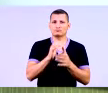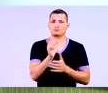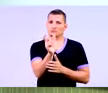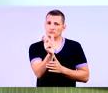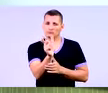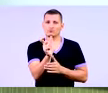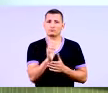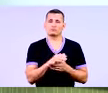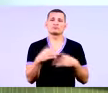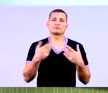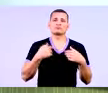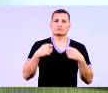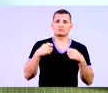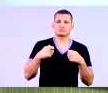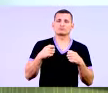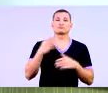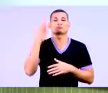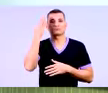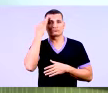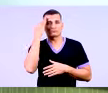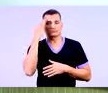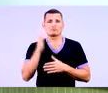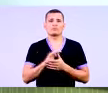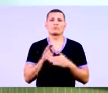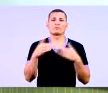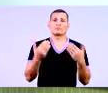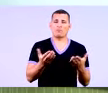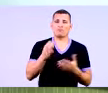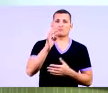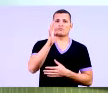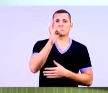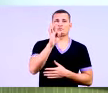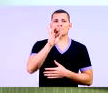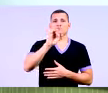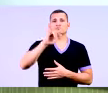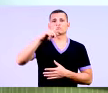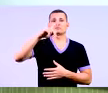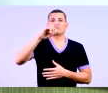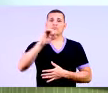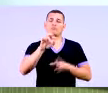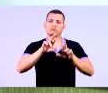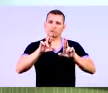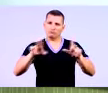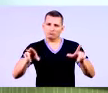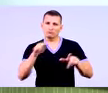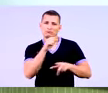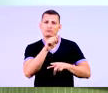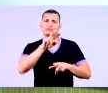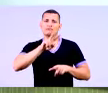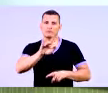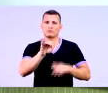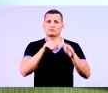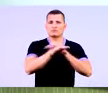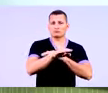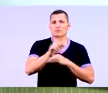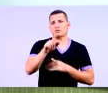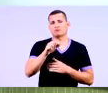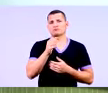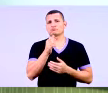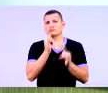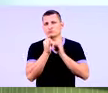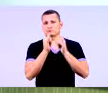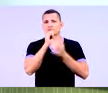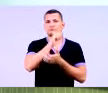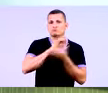computador precisa então saber qual é o tipo de informação que ele vai gravar essa informação é um texto essa